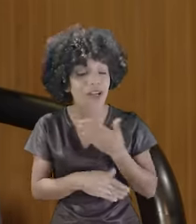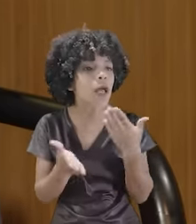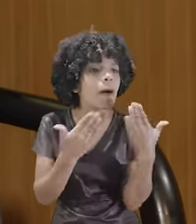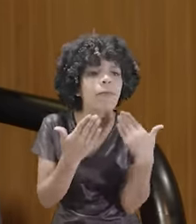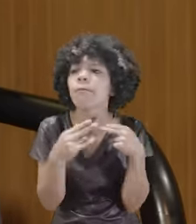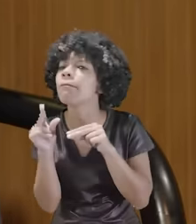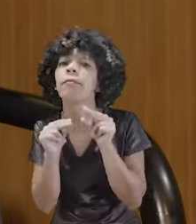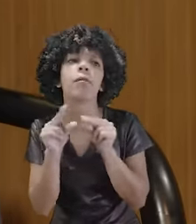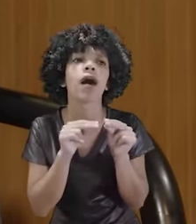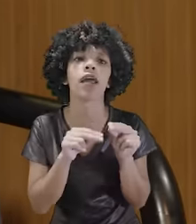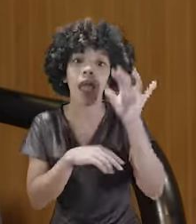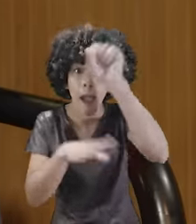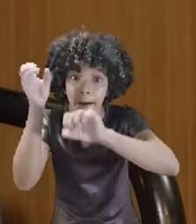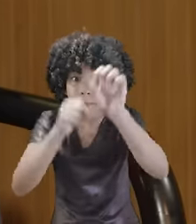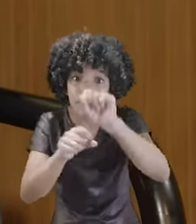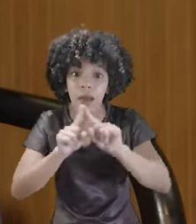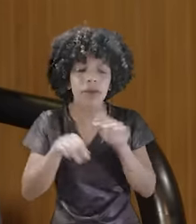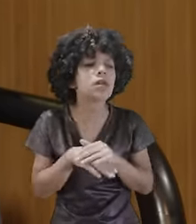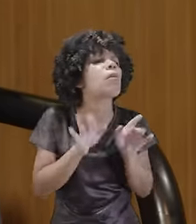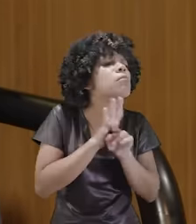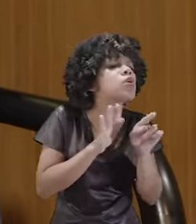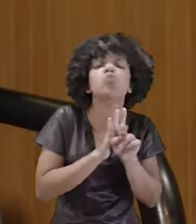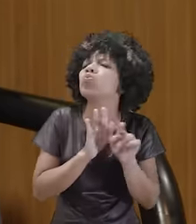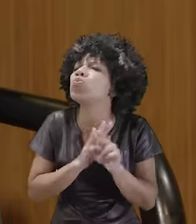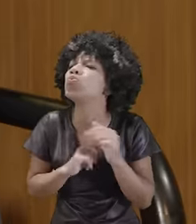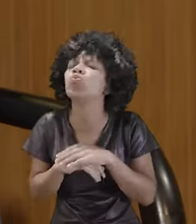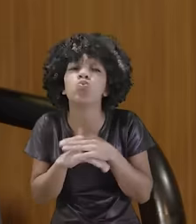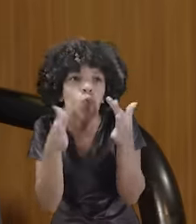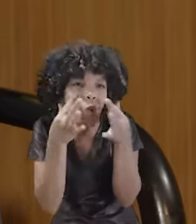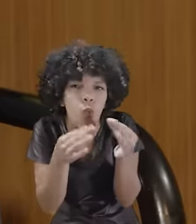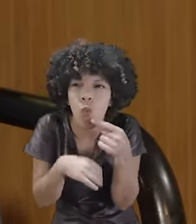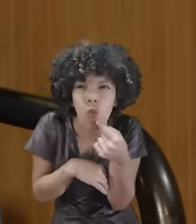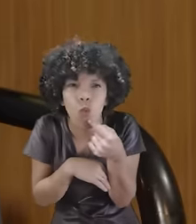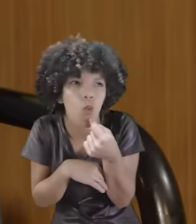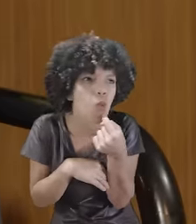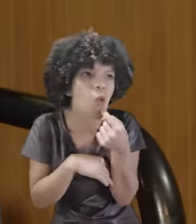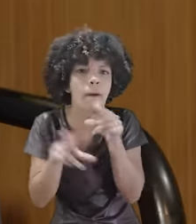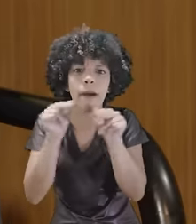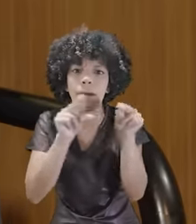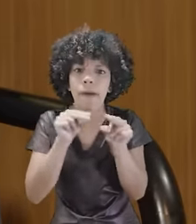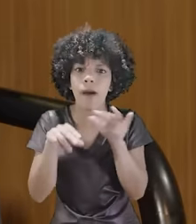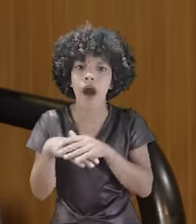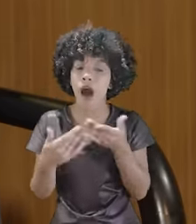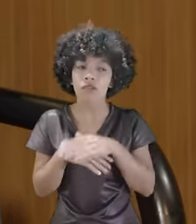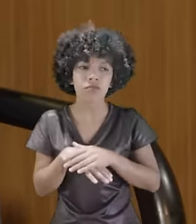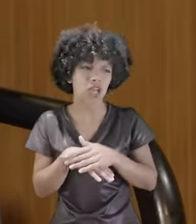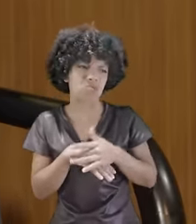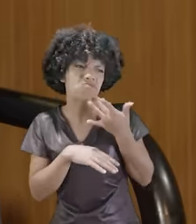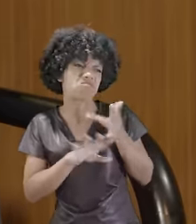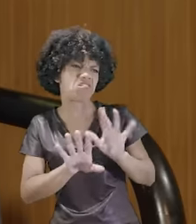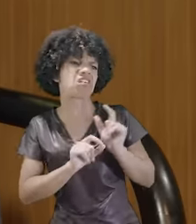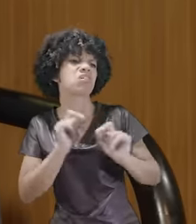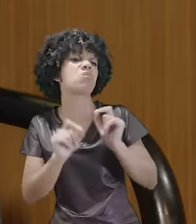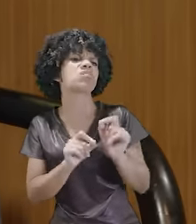conversa e aprender mais aí fico conversando perguntando as pessoas escutando o que ele está falando sem saber para mim